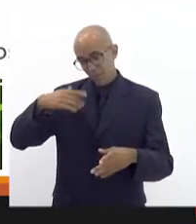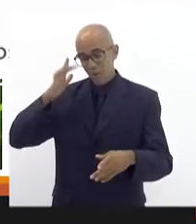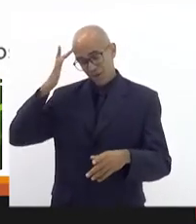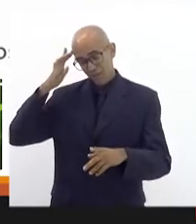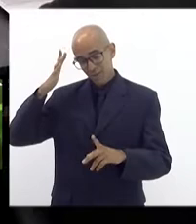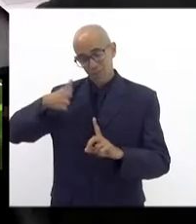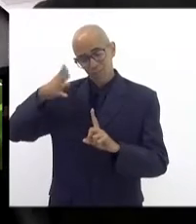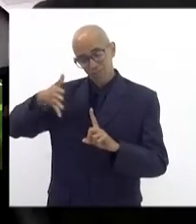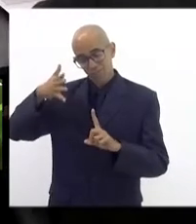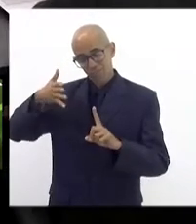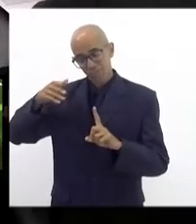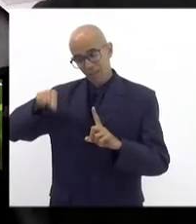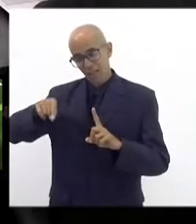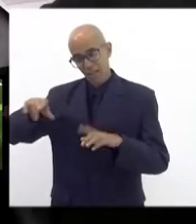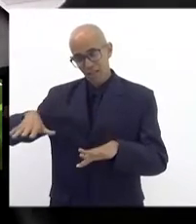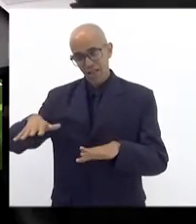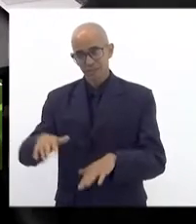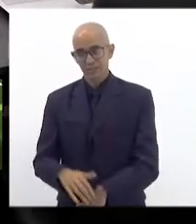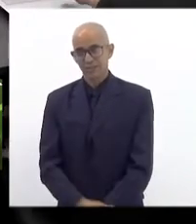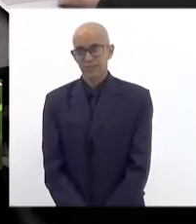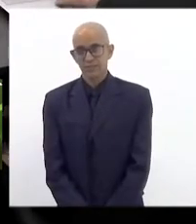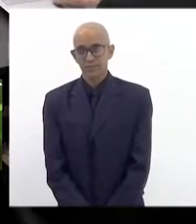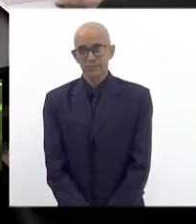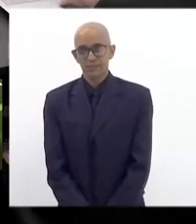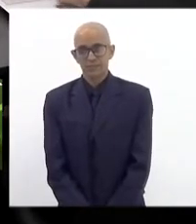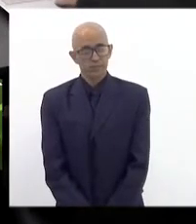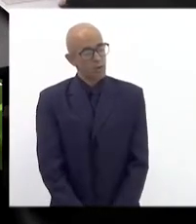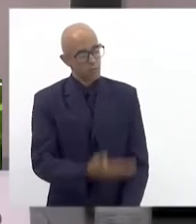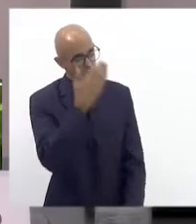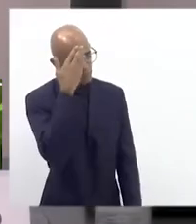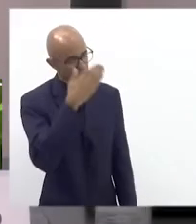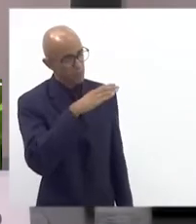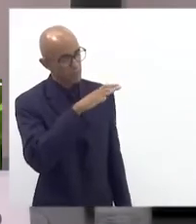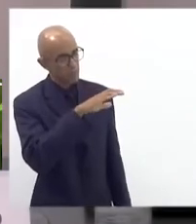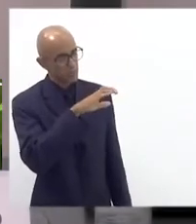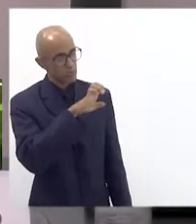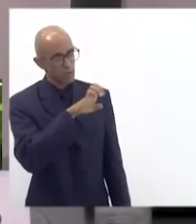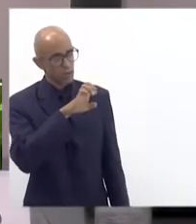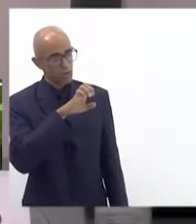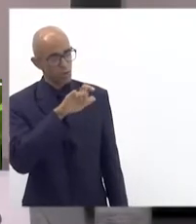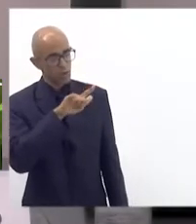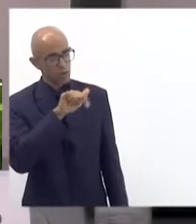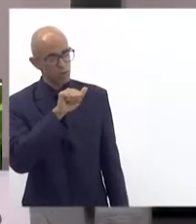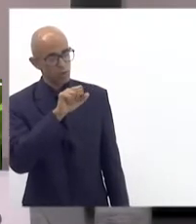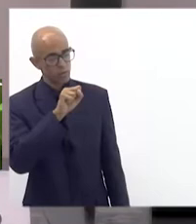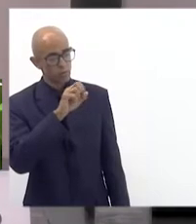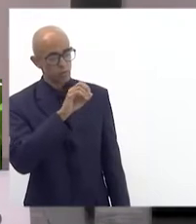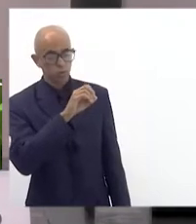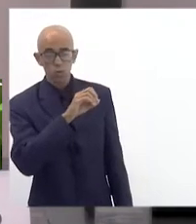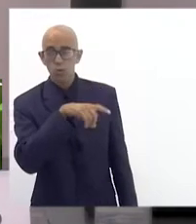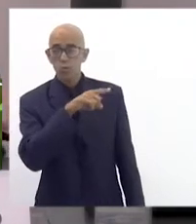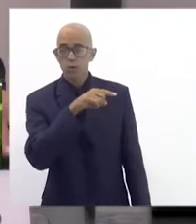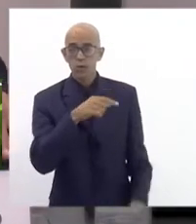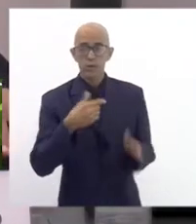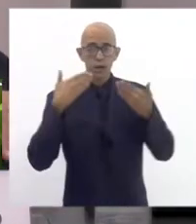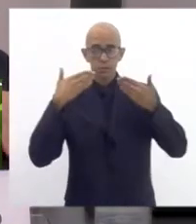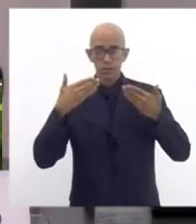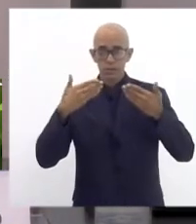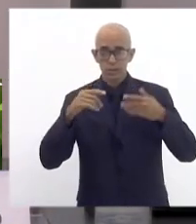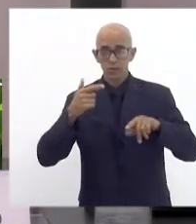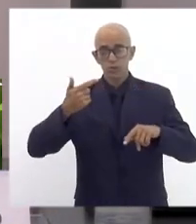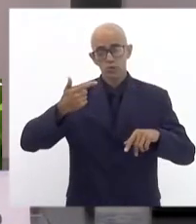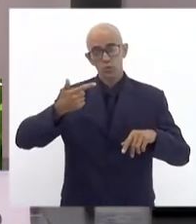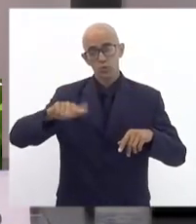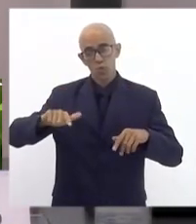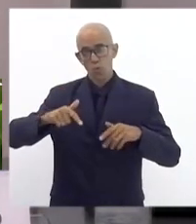princípio. Obrigado, Celso Panceira, por essa apresentação e por várias outras